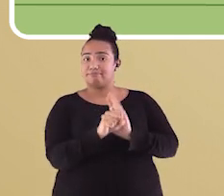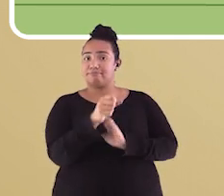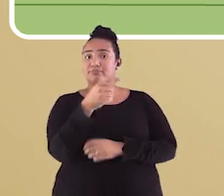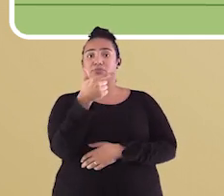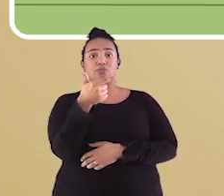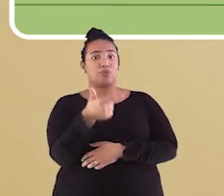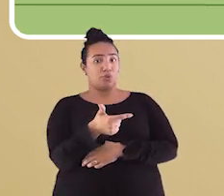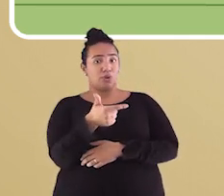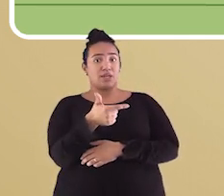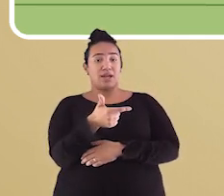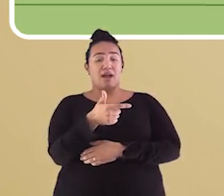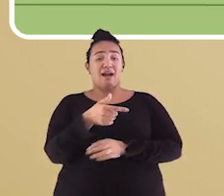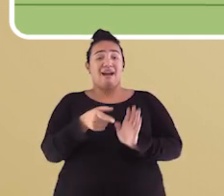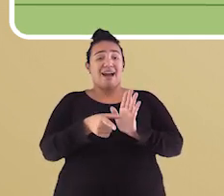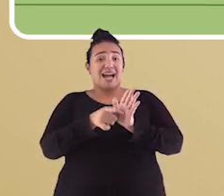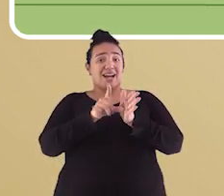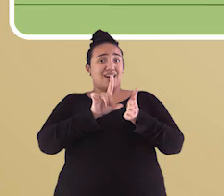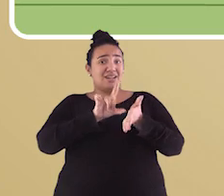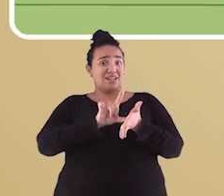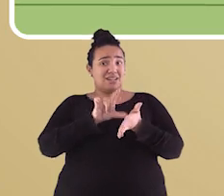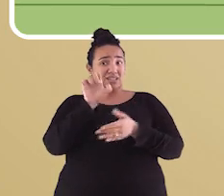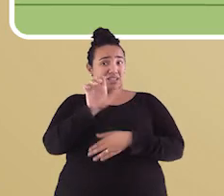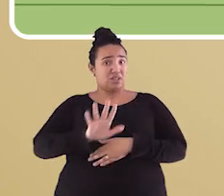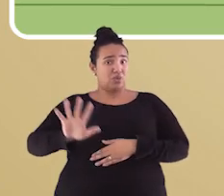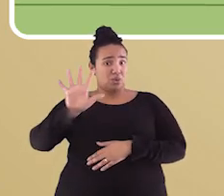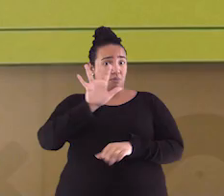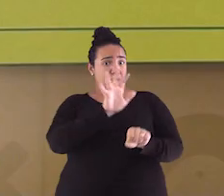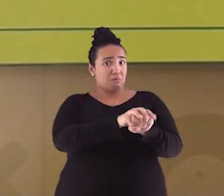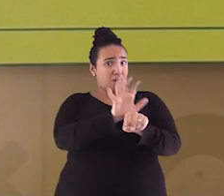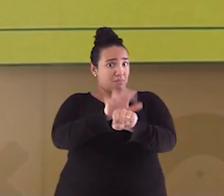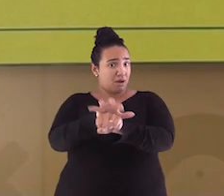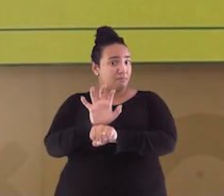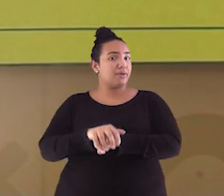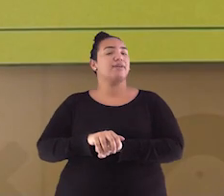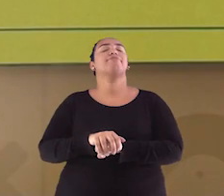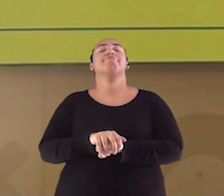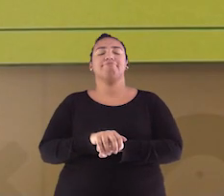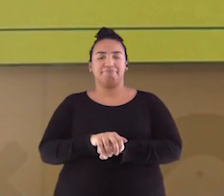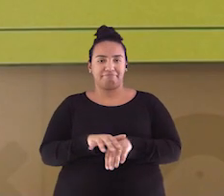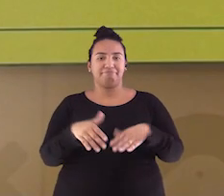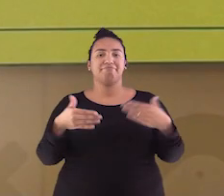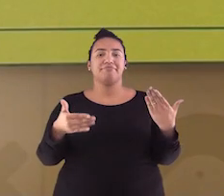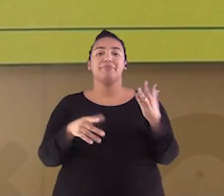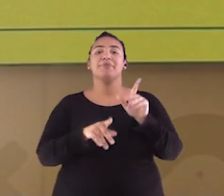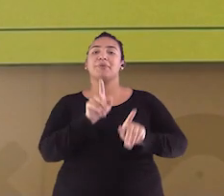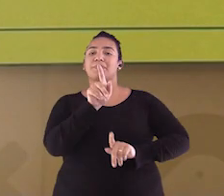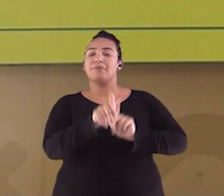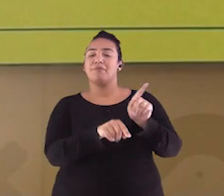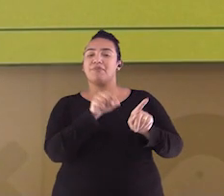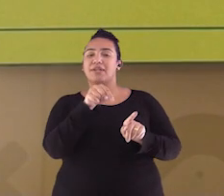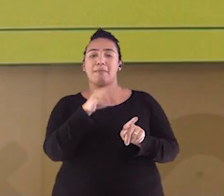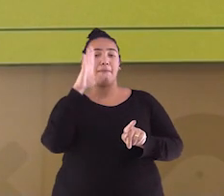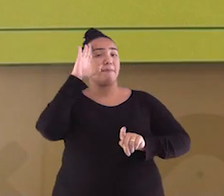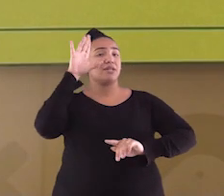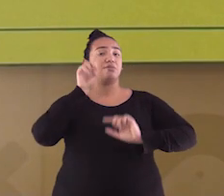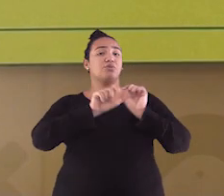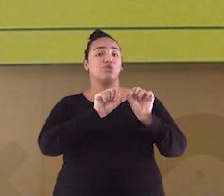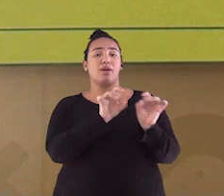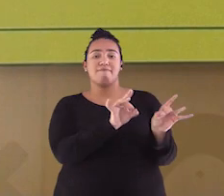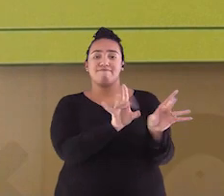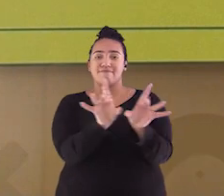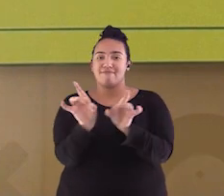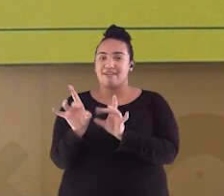II, antes mesmo dos colonizadores europeus? Eram os povos, e principalmente os comerciantes,